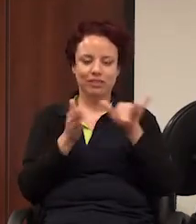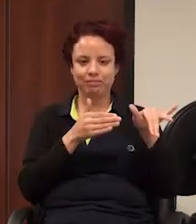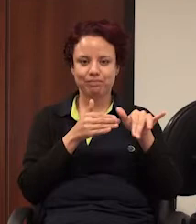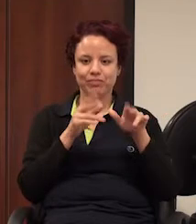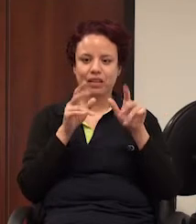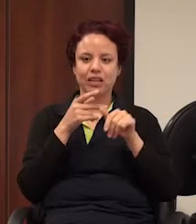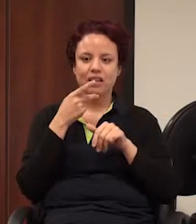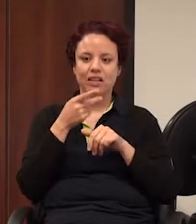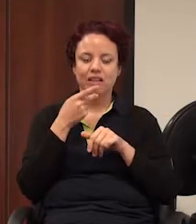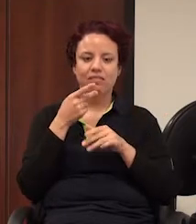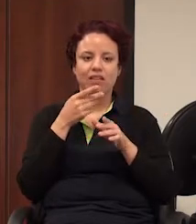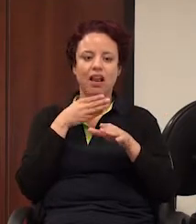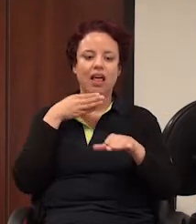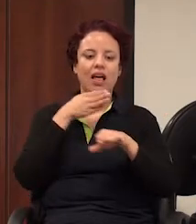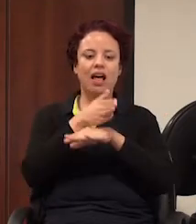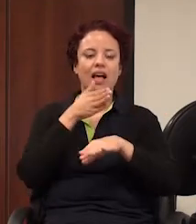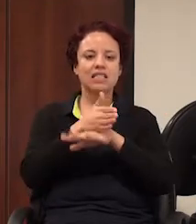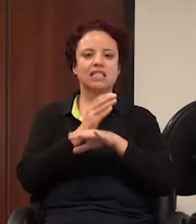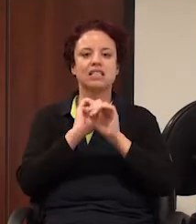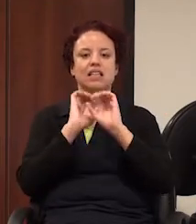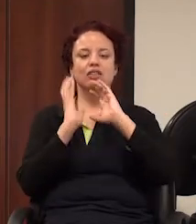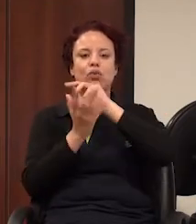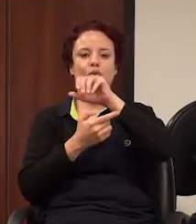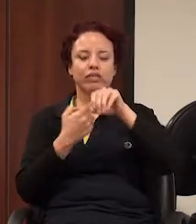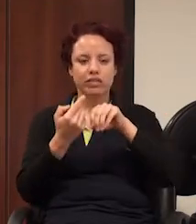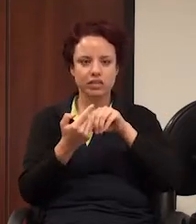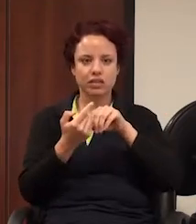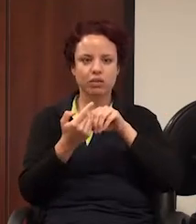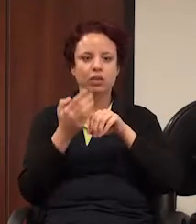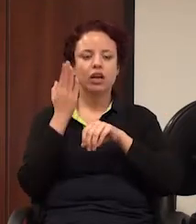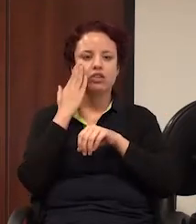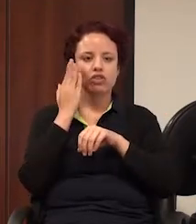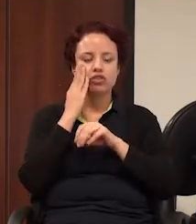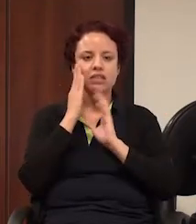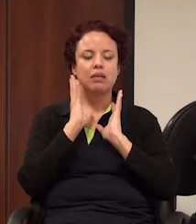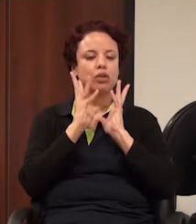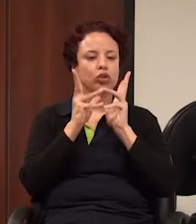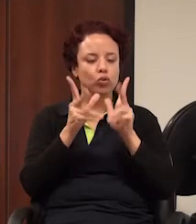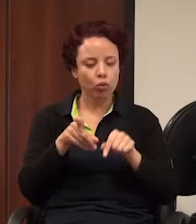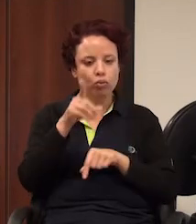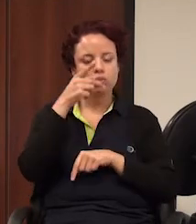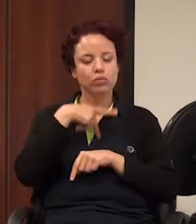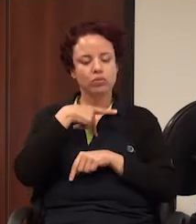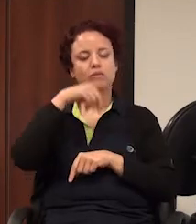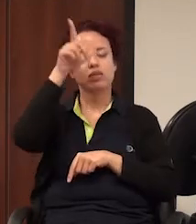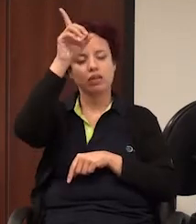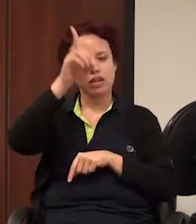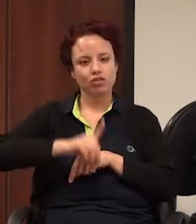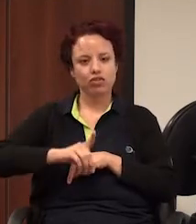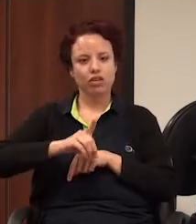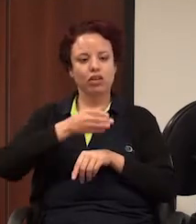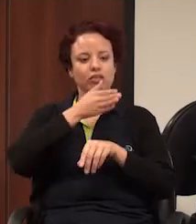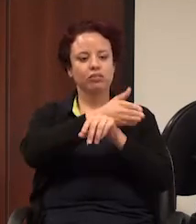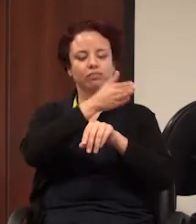no acesso universal, né, não resta dúvida, tem direito a tudo, né, que qualquer um, na